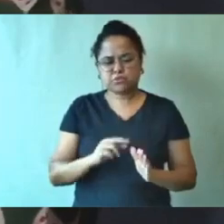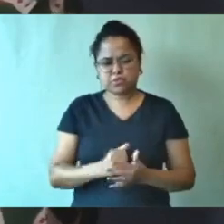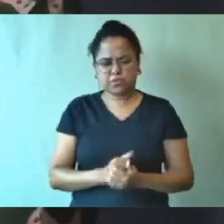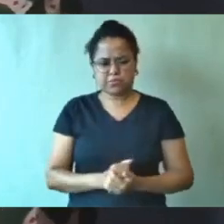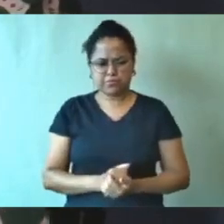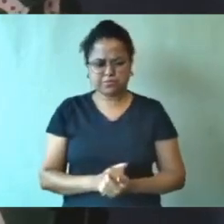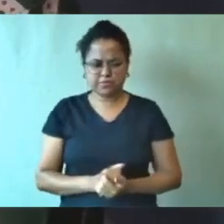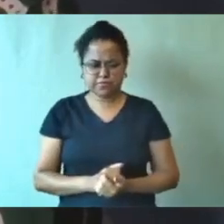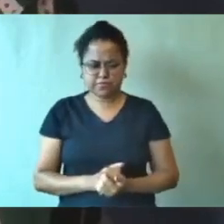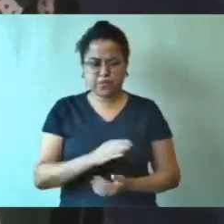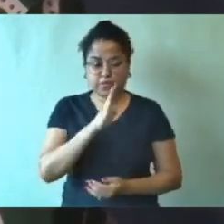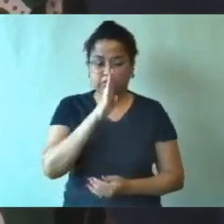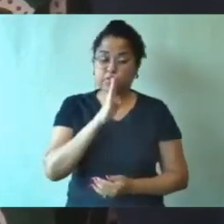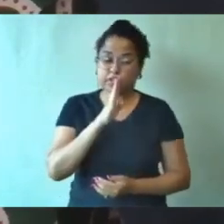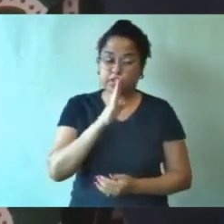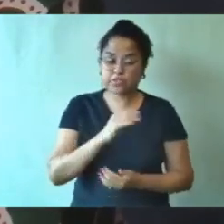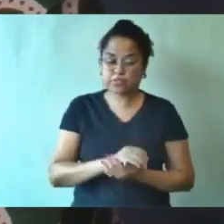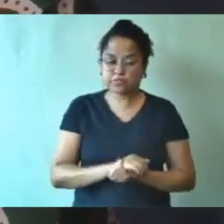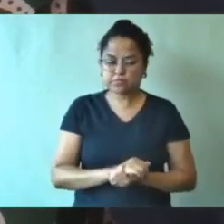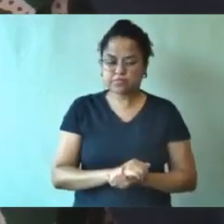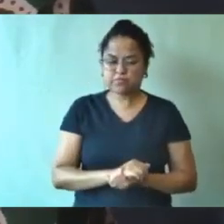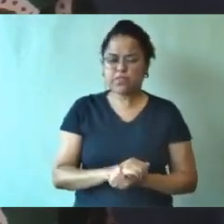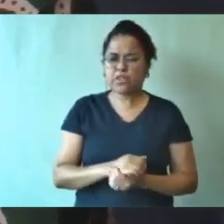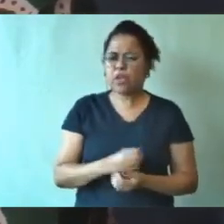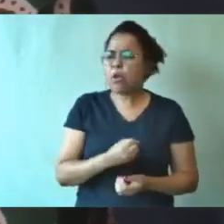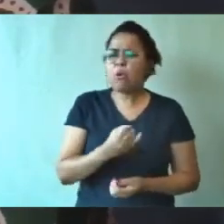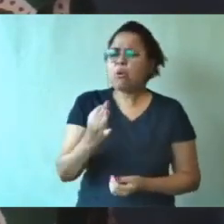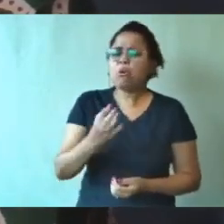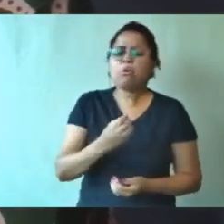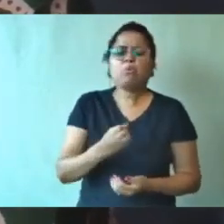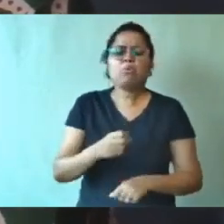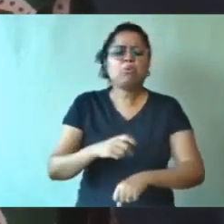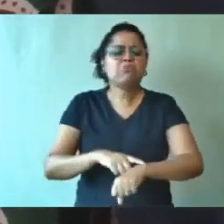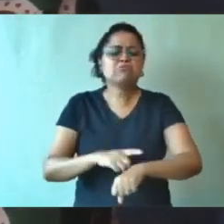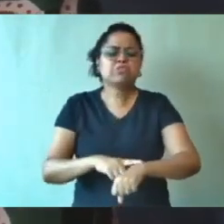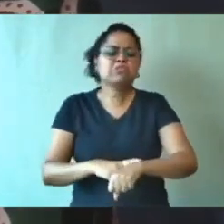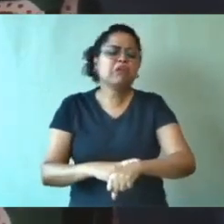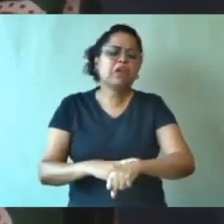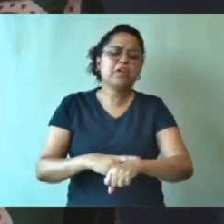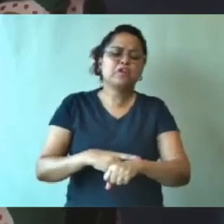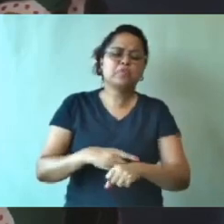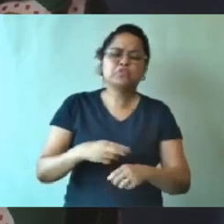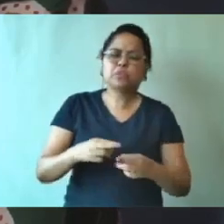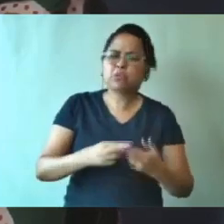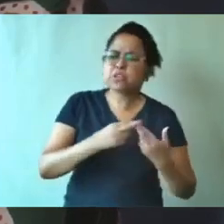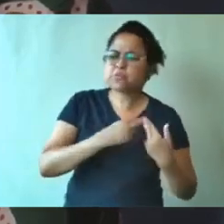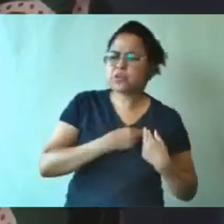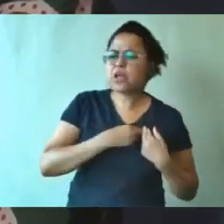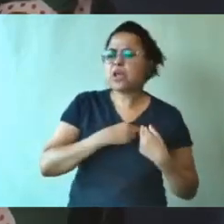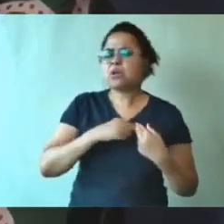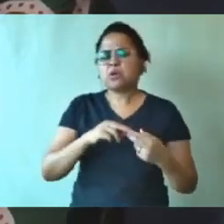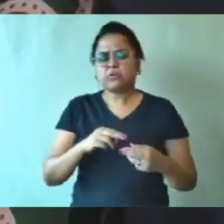Senhor Rubens, há quanto tempo o senhor é responsável pelo consórcio BH Leste?